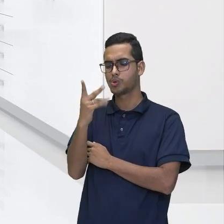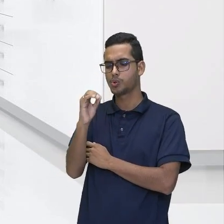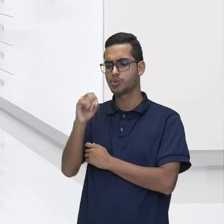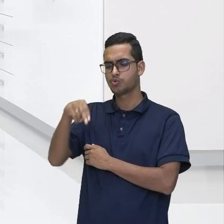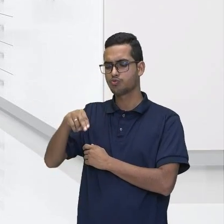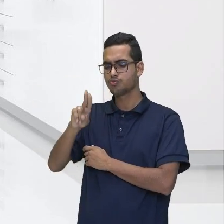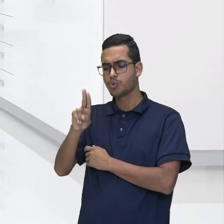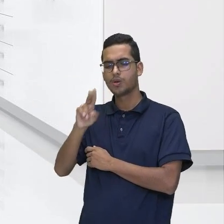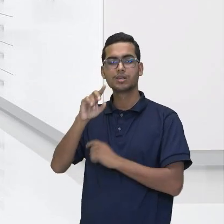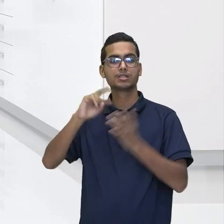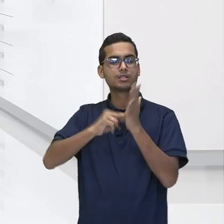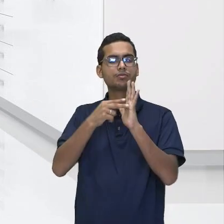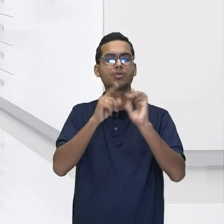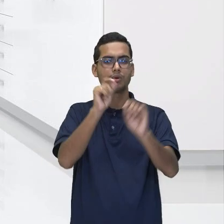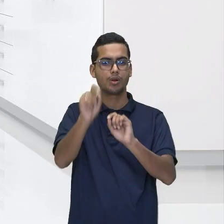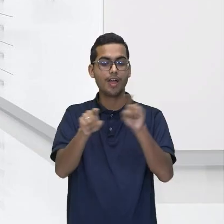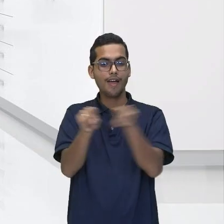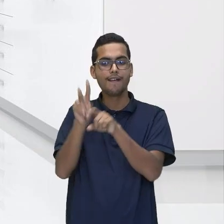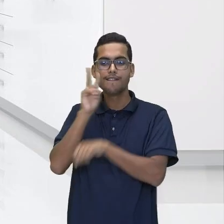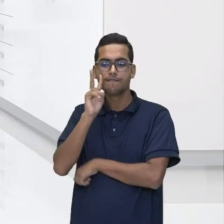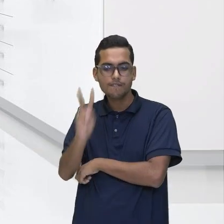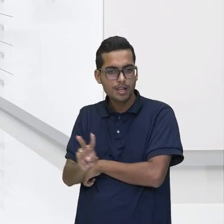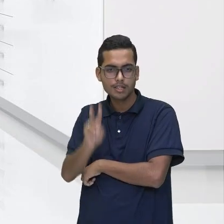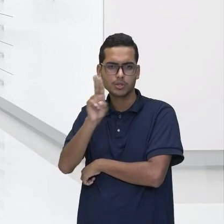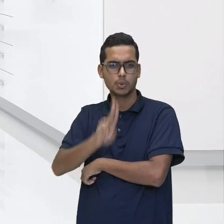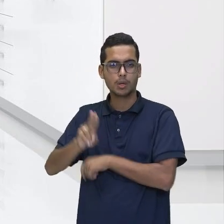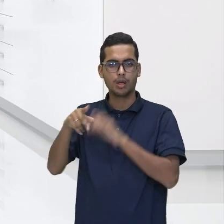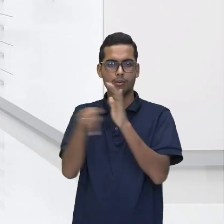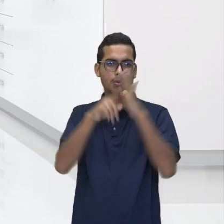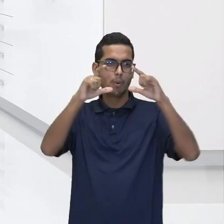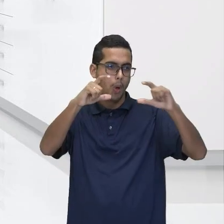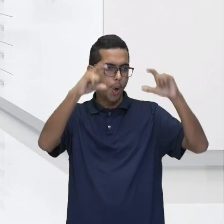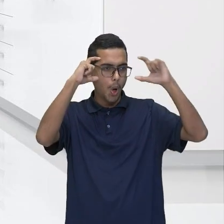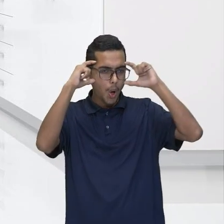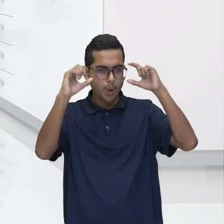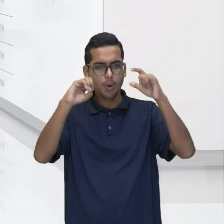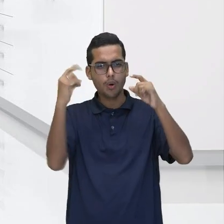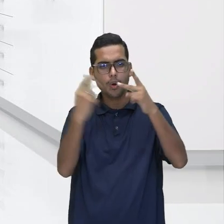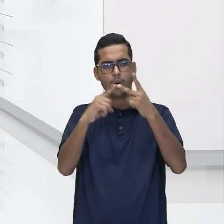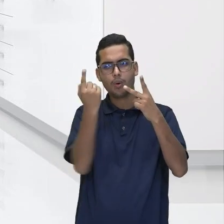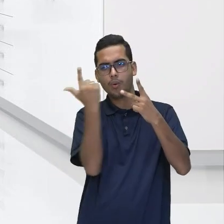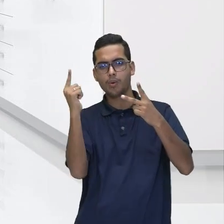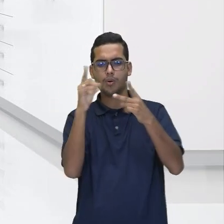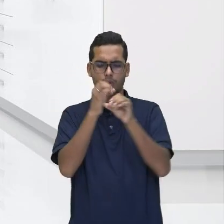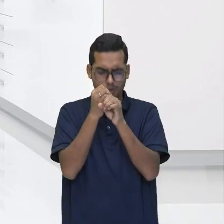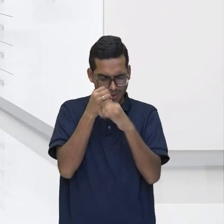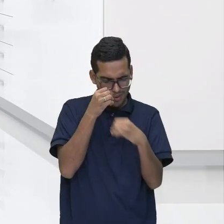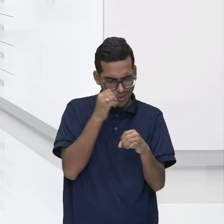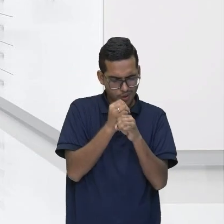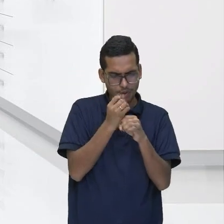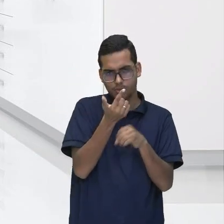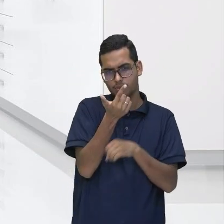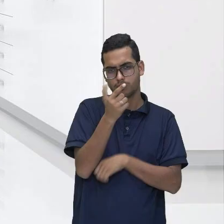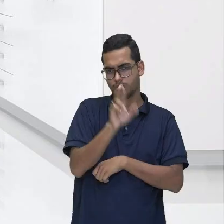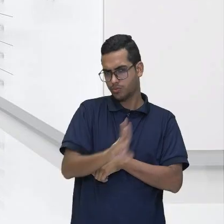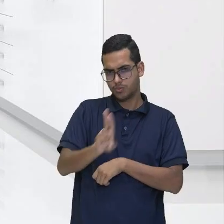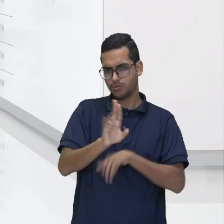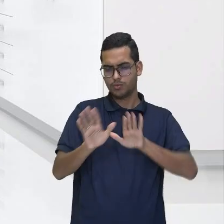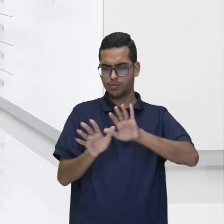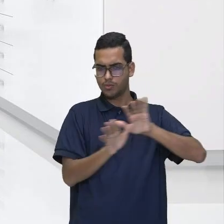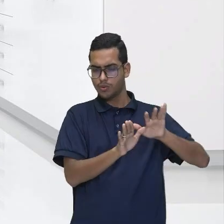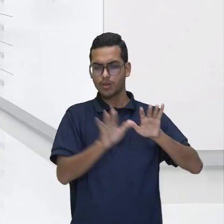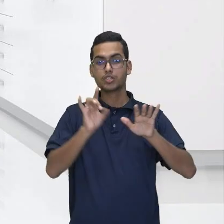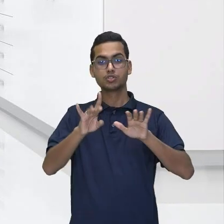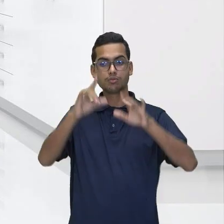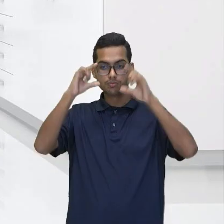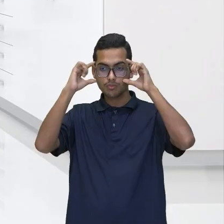né, necessário desses micro-organismos. E eu tenho uma pergunta aí para vocês. Vejam, será